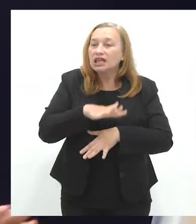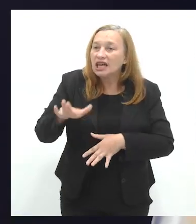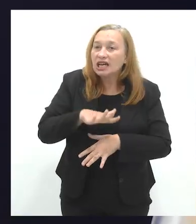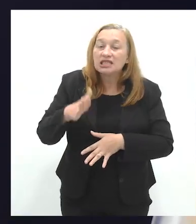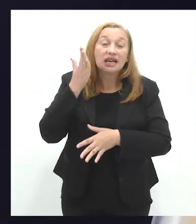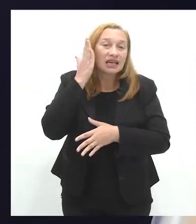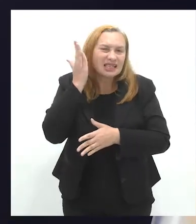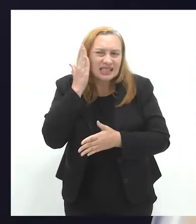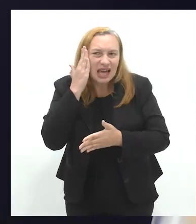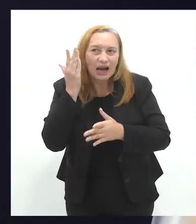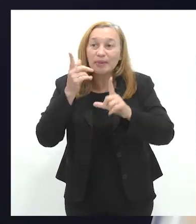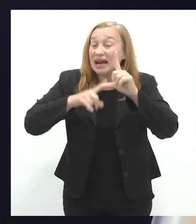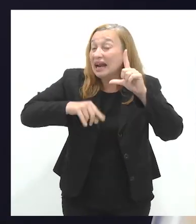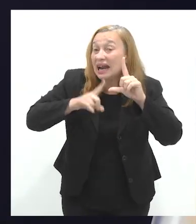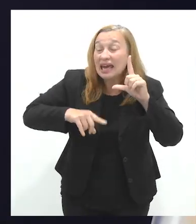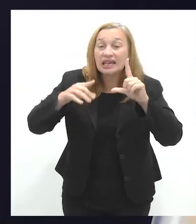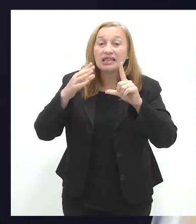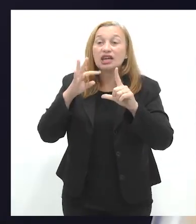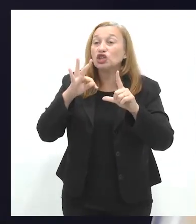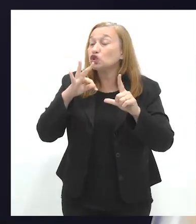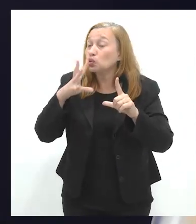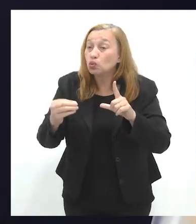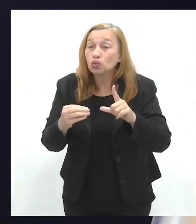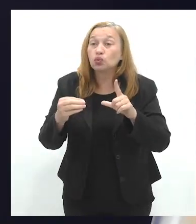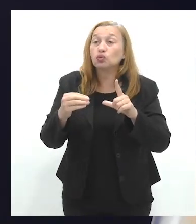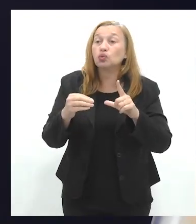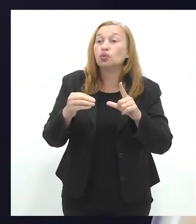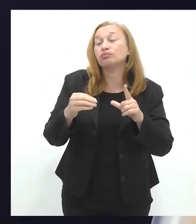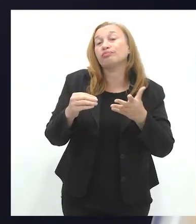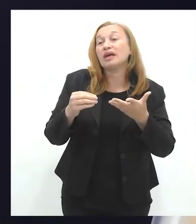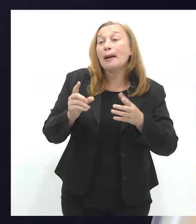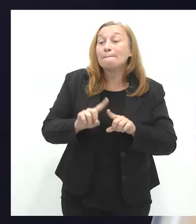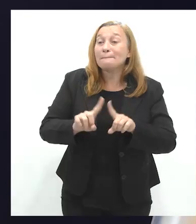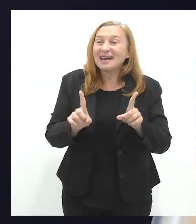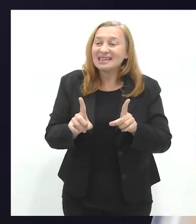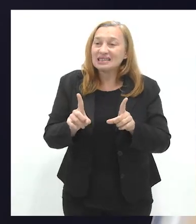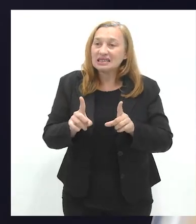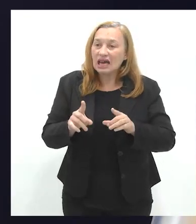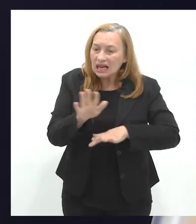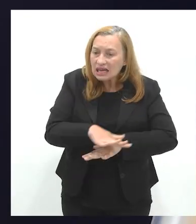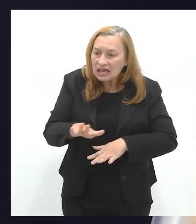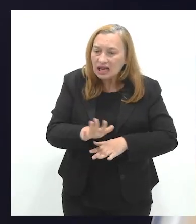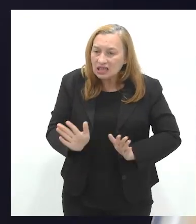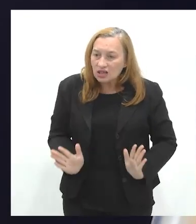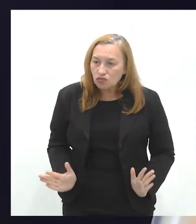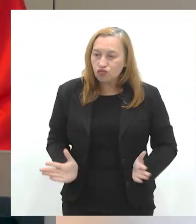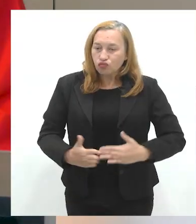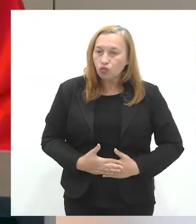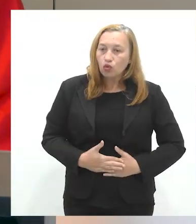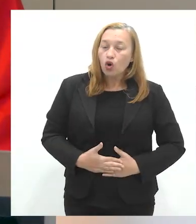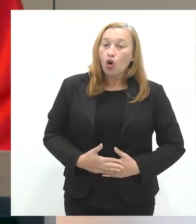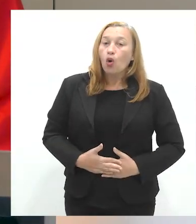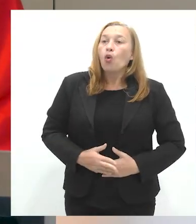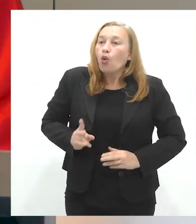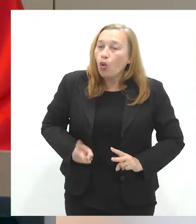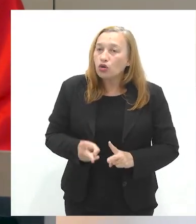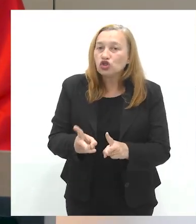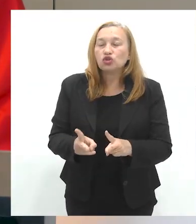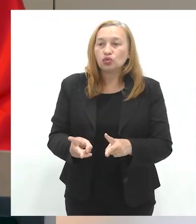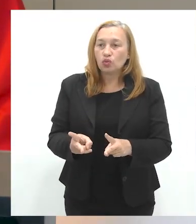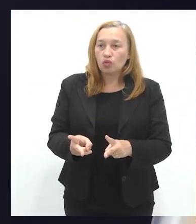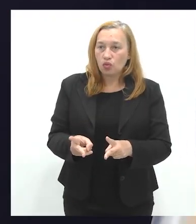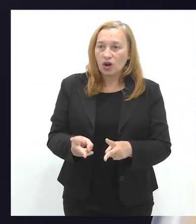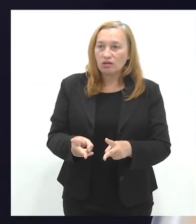alfabeto, sabe todos os números, sabe fazer conta, mas a criança ainda não desfraudou. sabe? Tô entendendo. Ela tem um grande